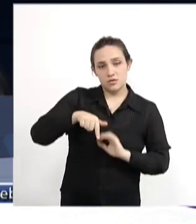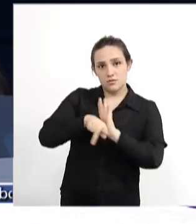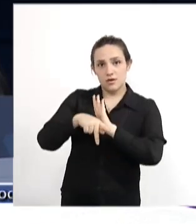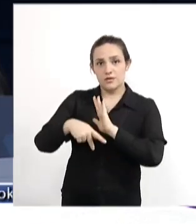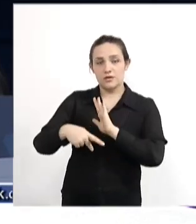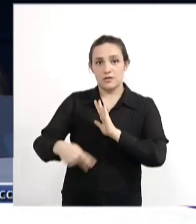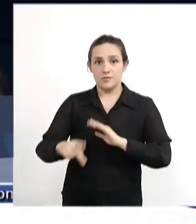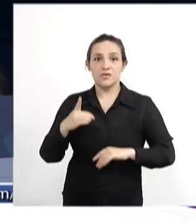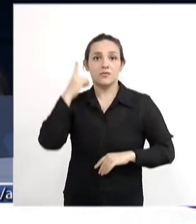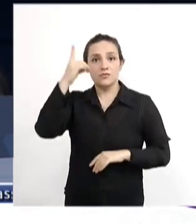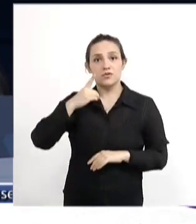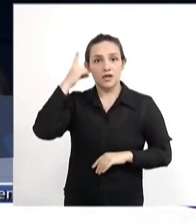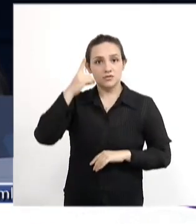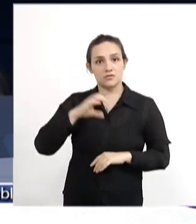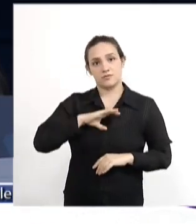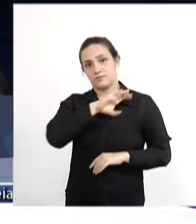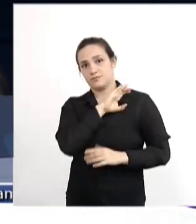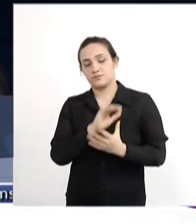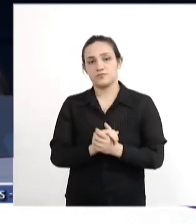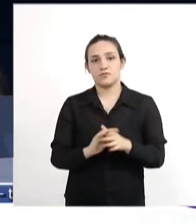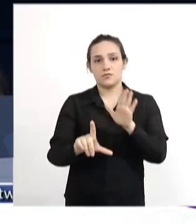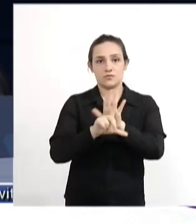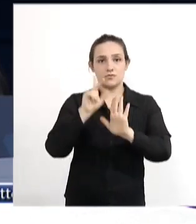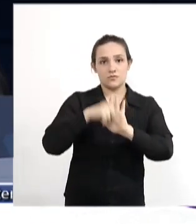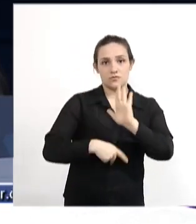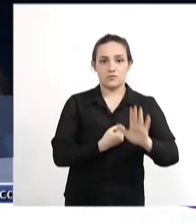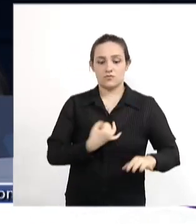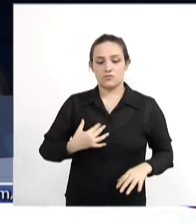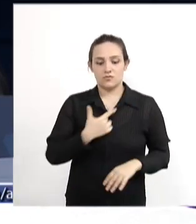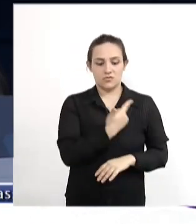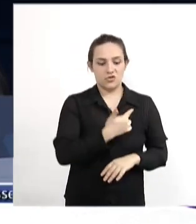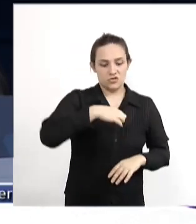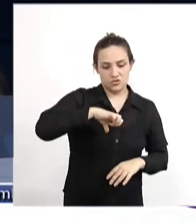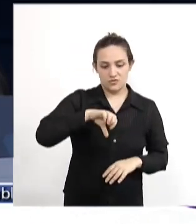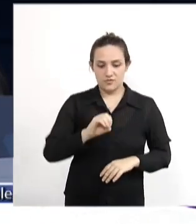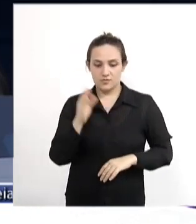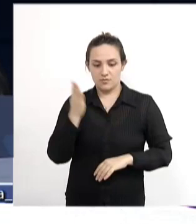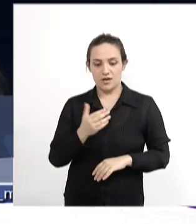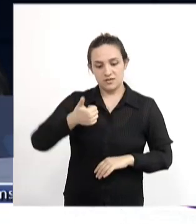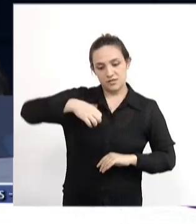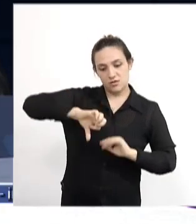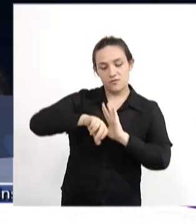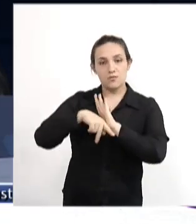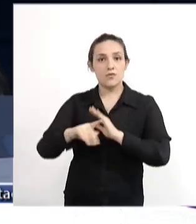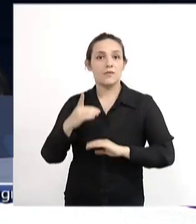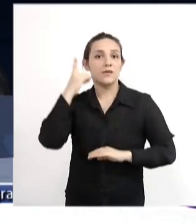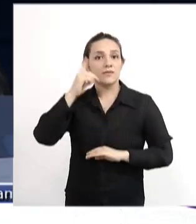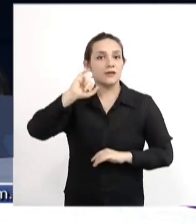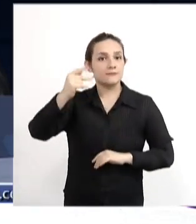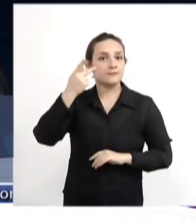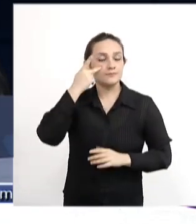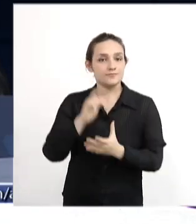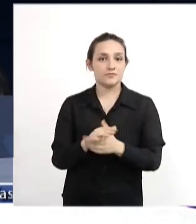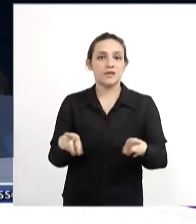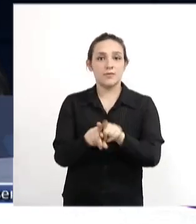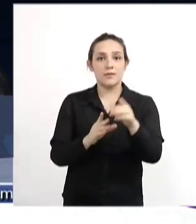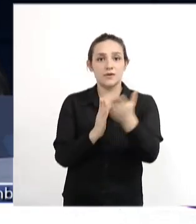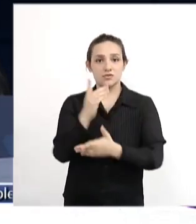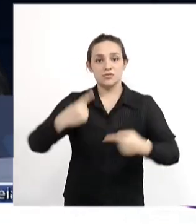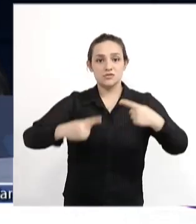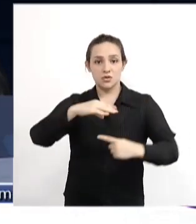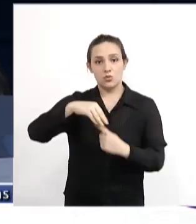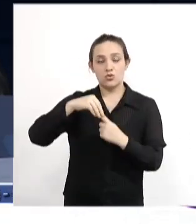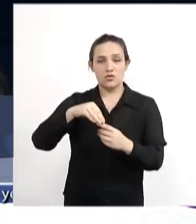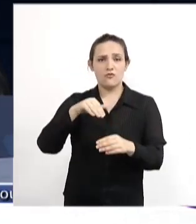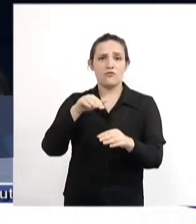147/19, de autoria do deputado Capitão Contar. Projeto de lei número 290/19, de autoria do deputado João Henrique. Foram aprovadas em discussão única e